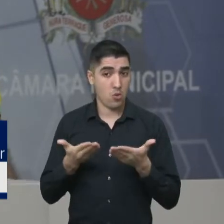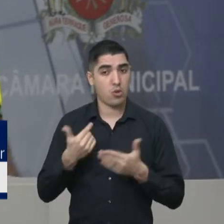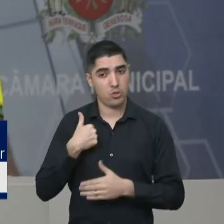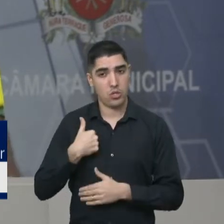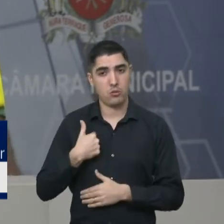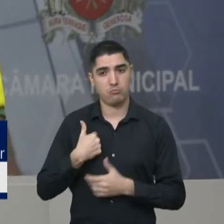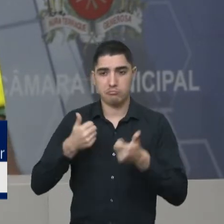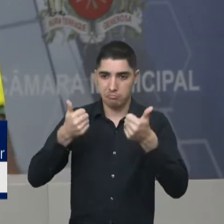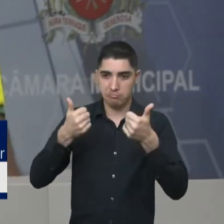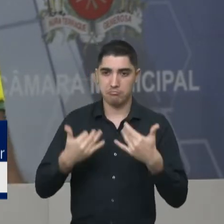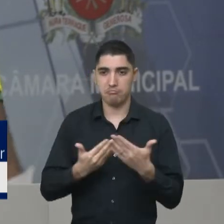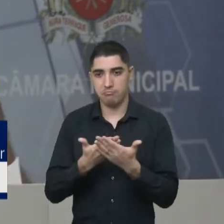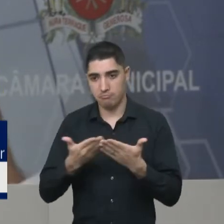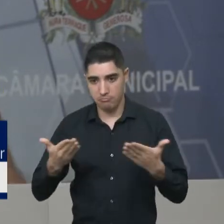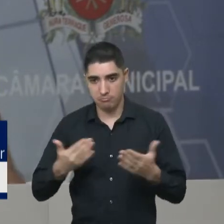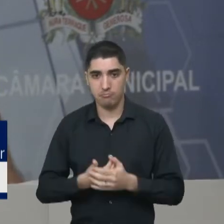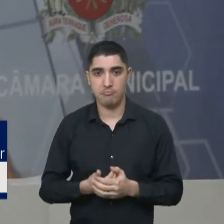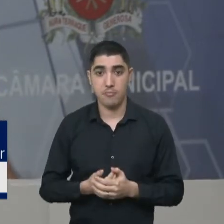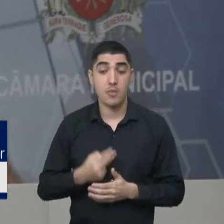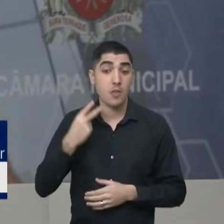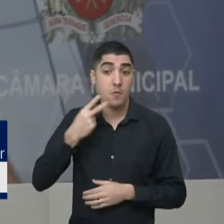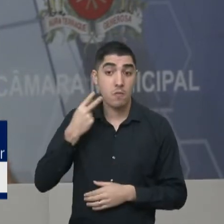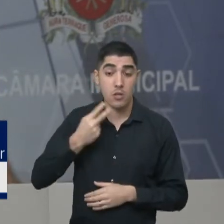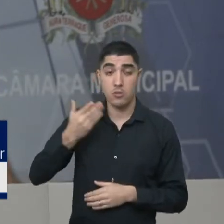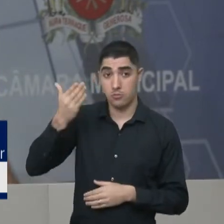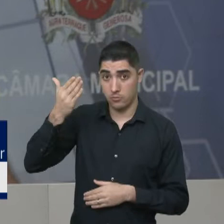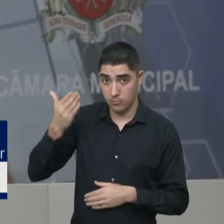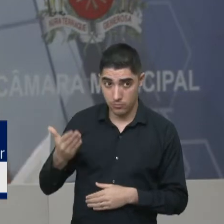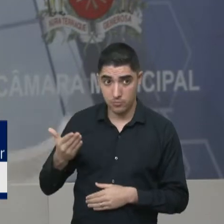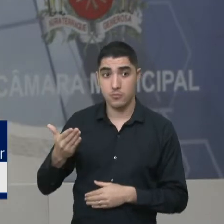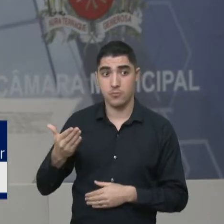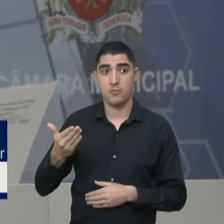senhores, vereador Petite da Farmácia.